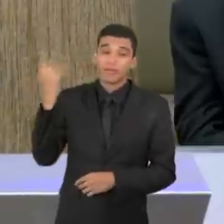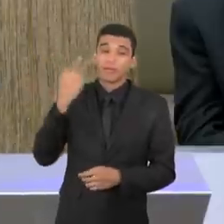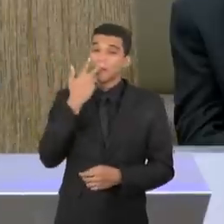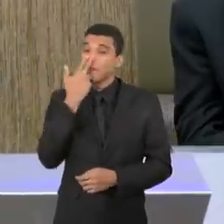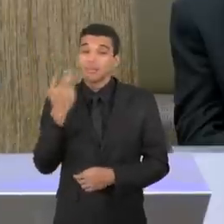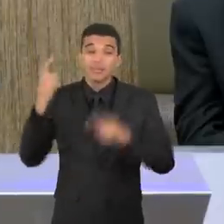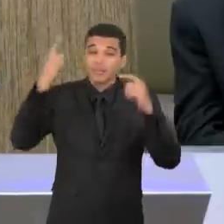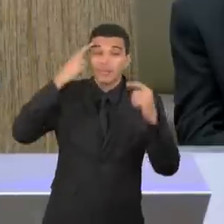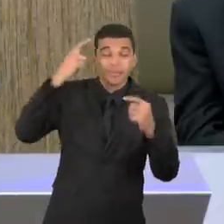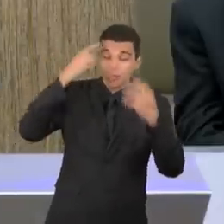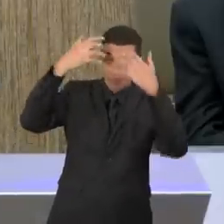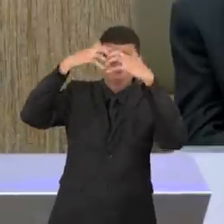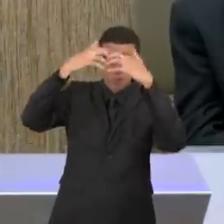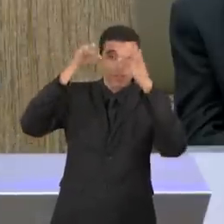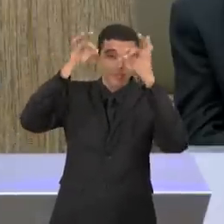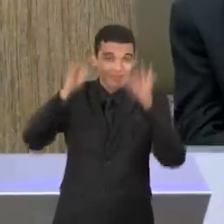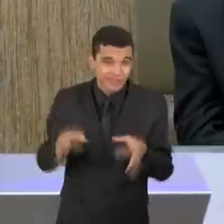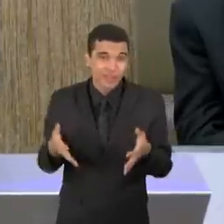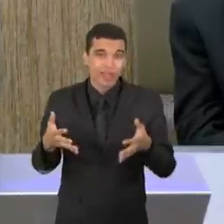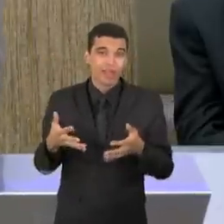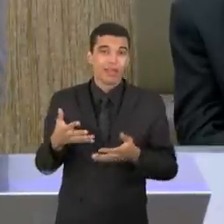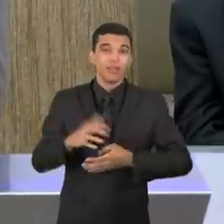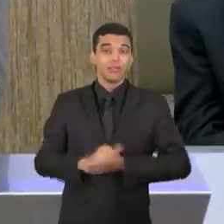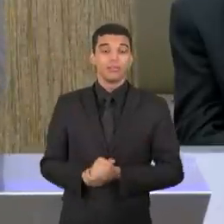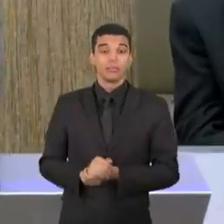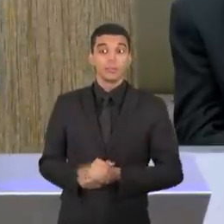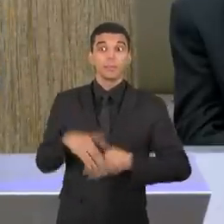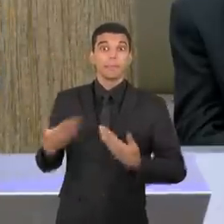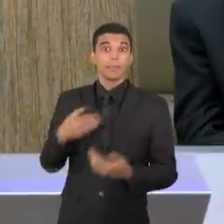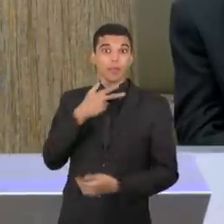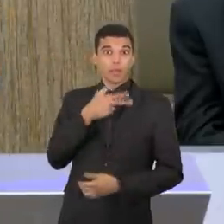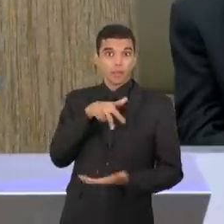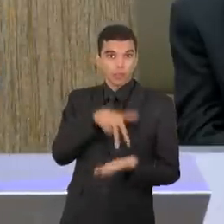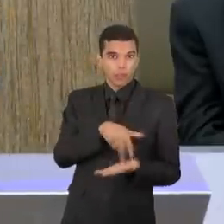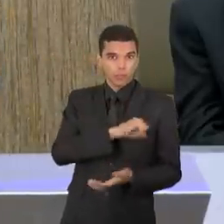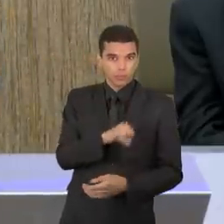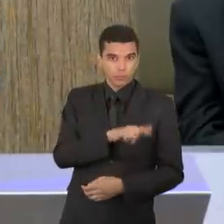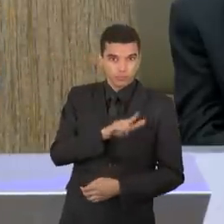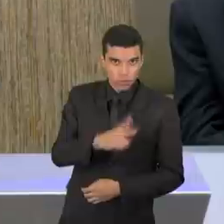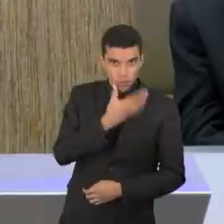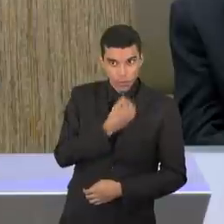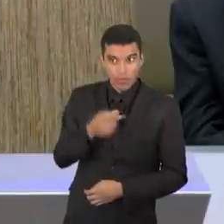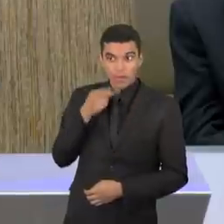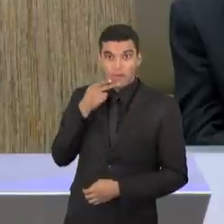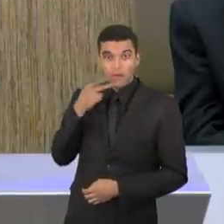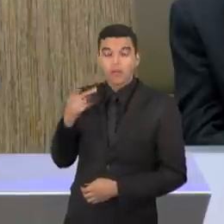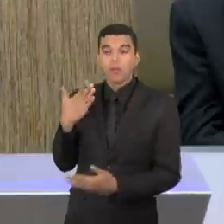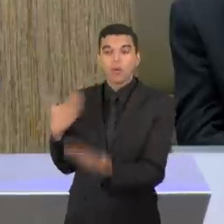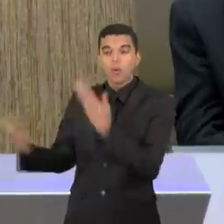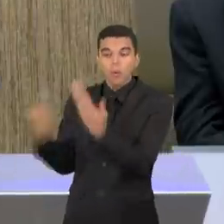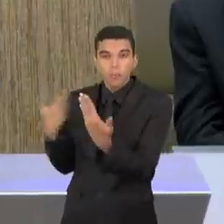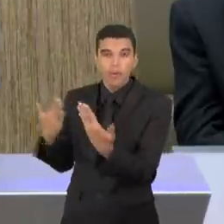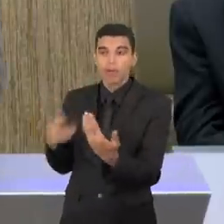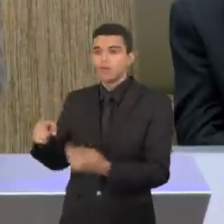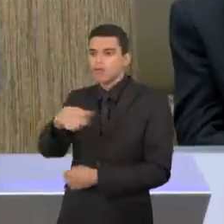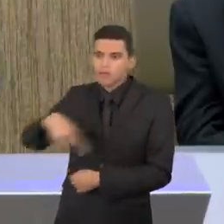Joel classificou a situação daquele povo como um povo que estava embriagado